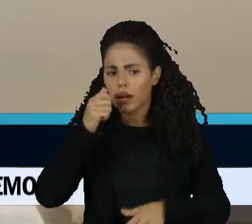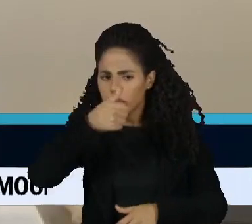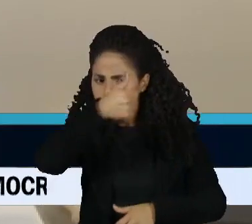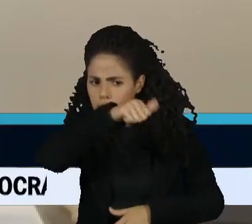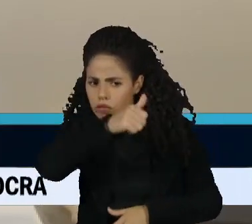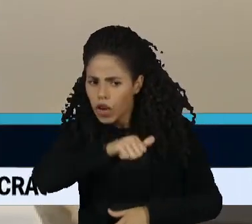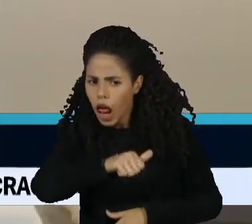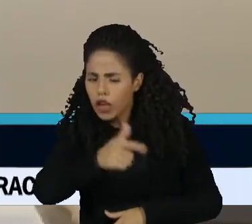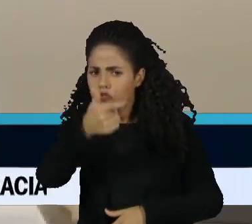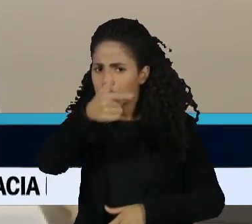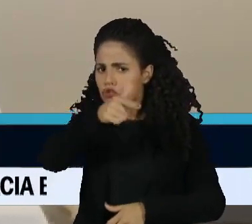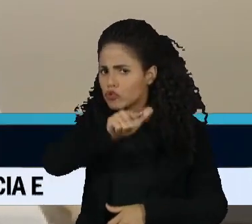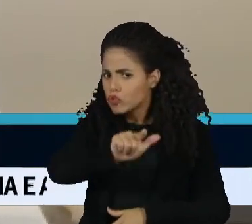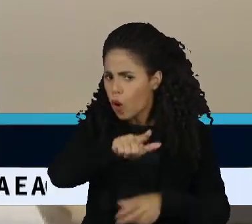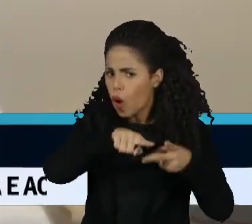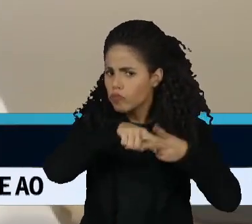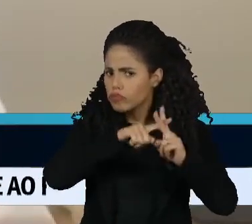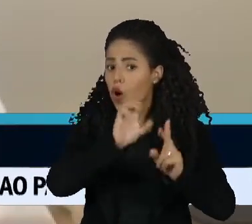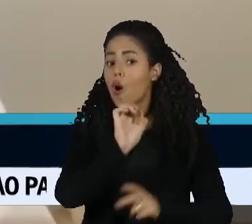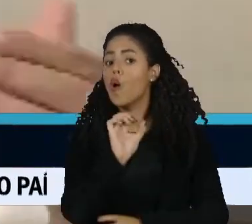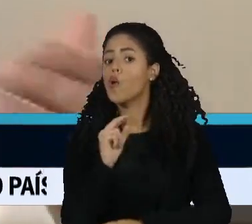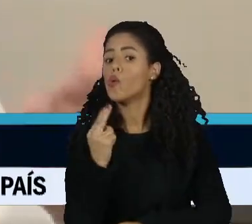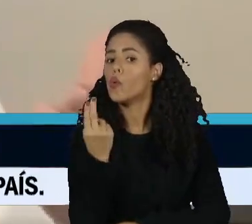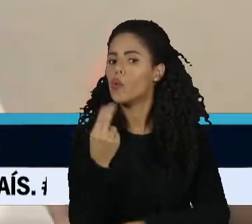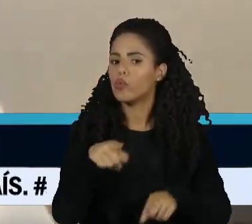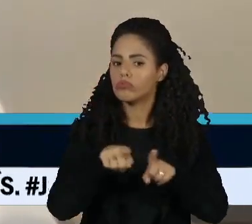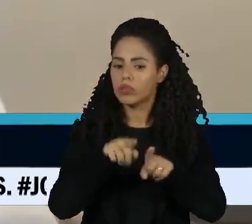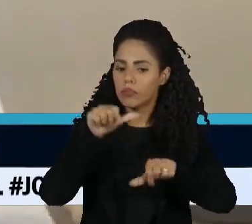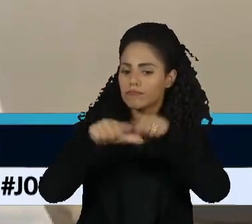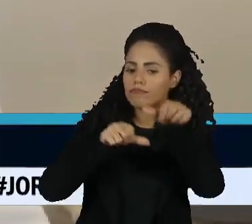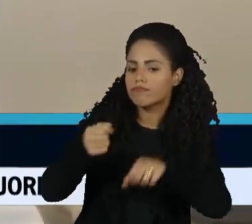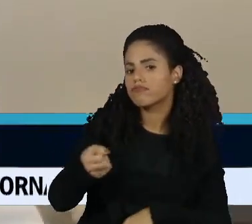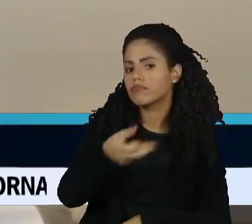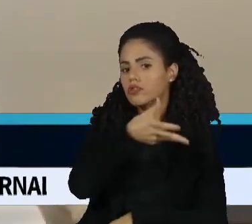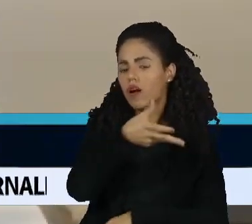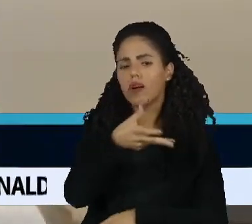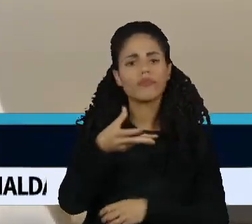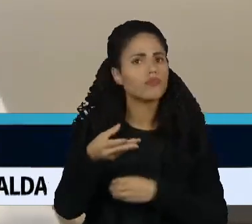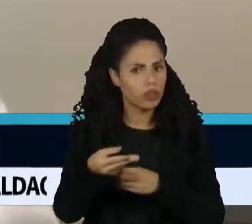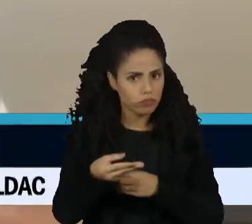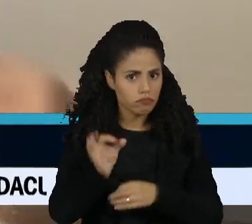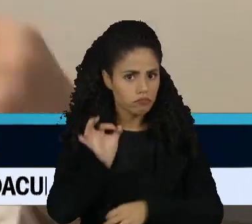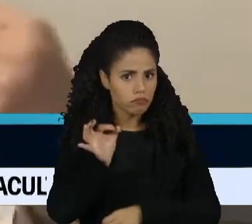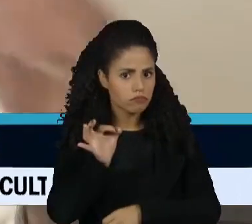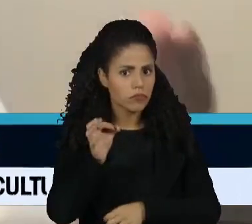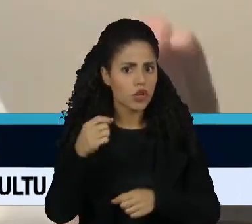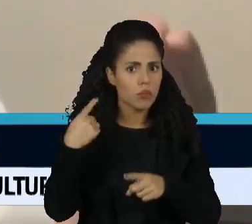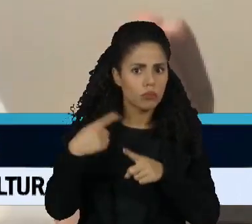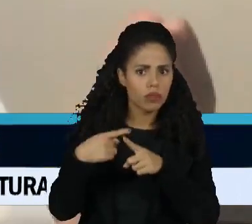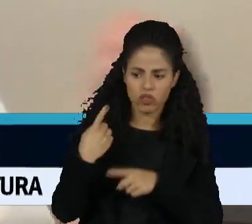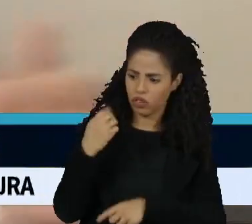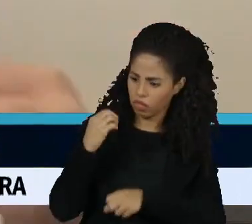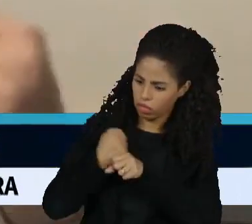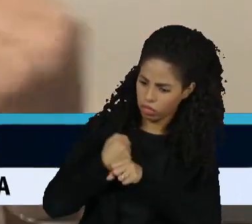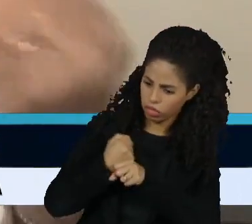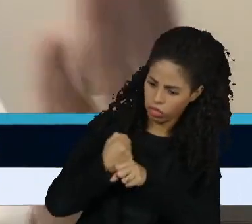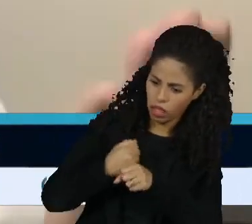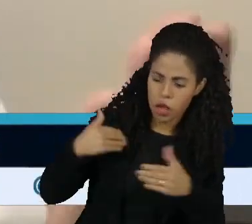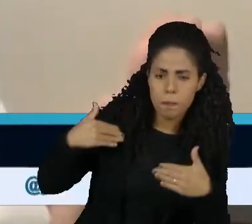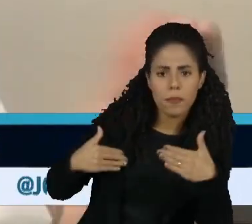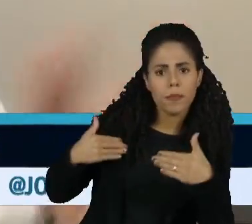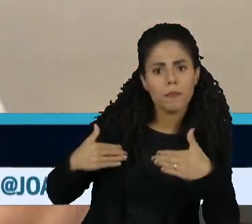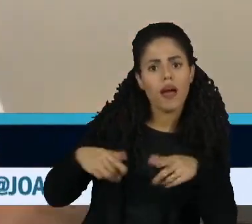ou talvez modernização é o fato da